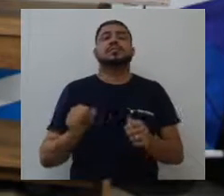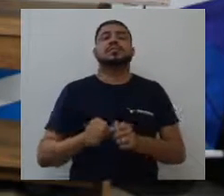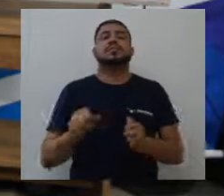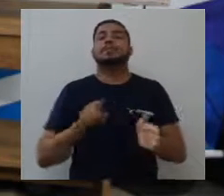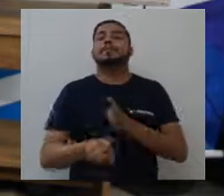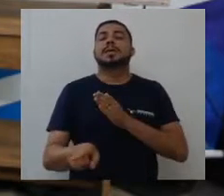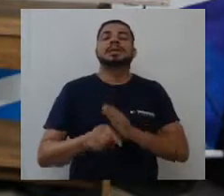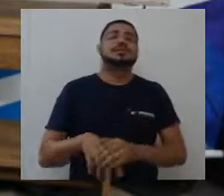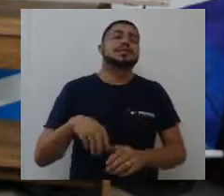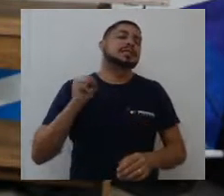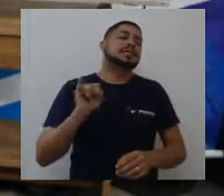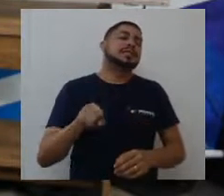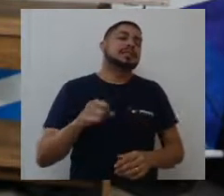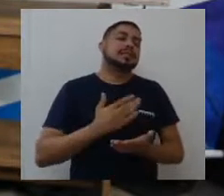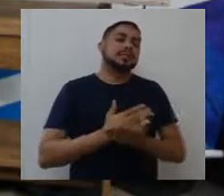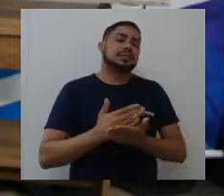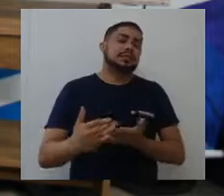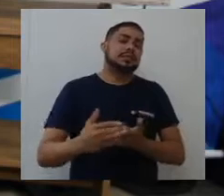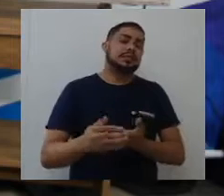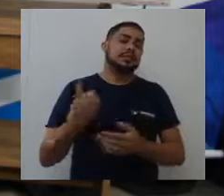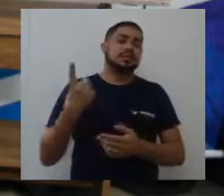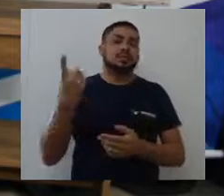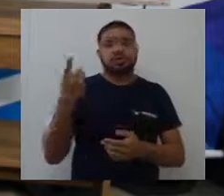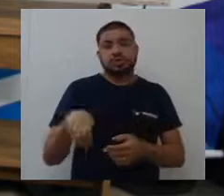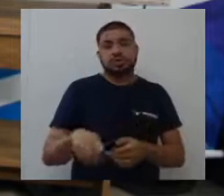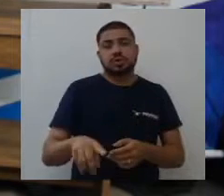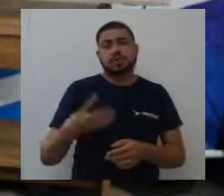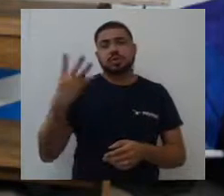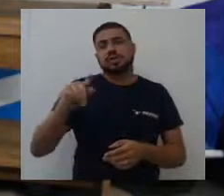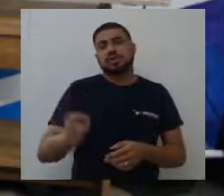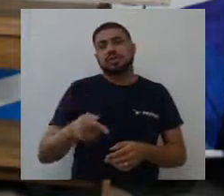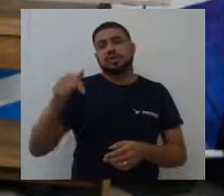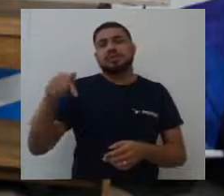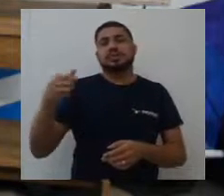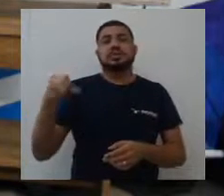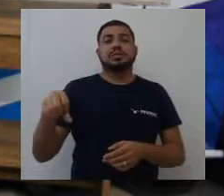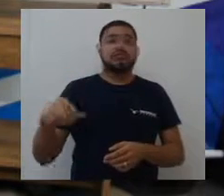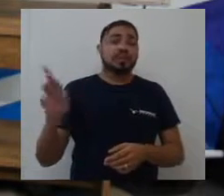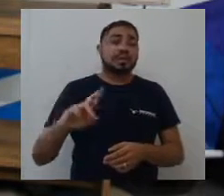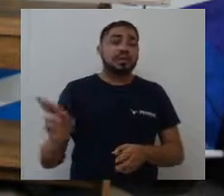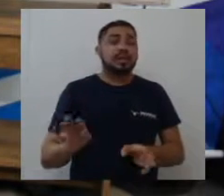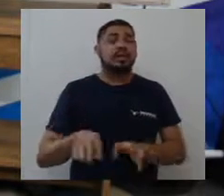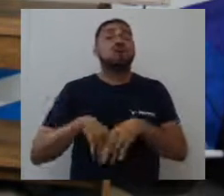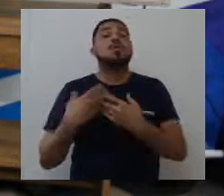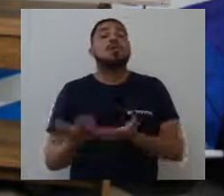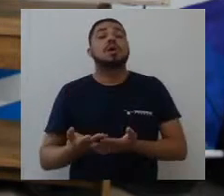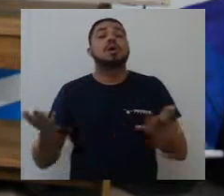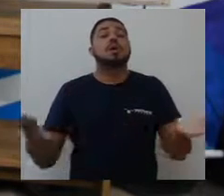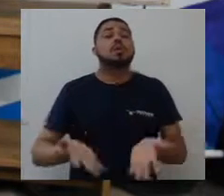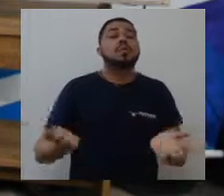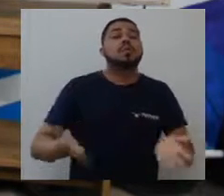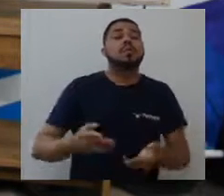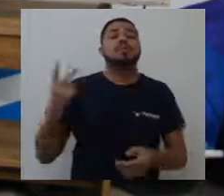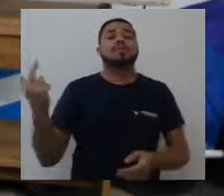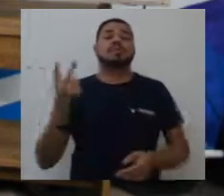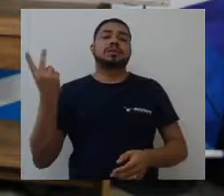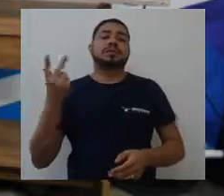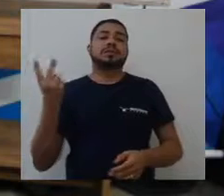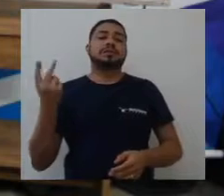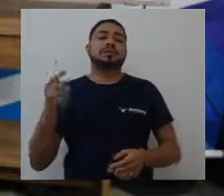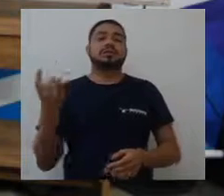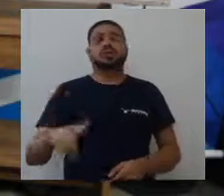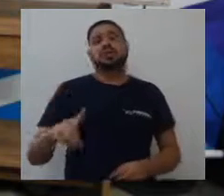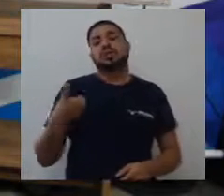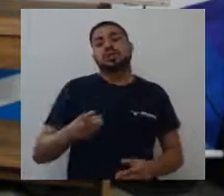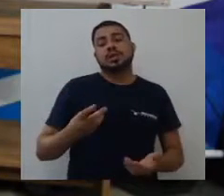pergunta é, se inicialmente um dólar valia R$ 4,79, qual é o atual valor do dólar